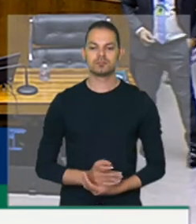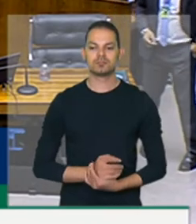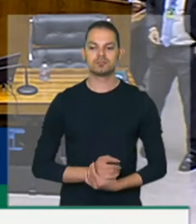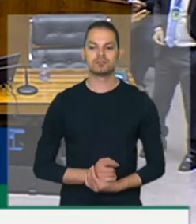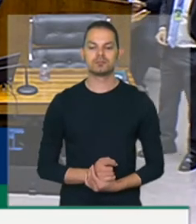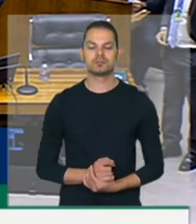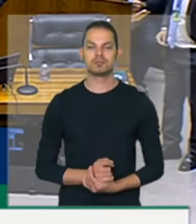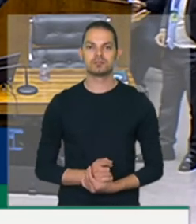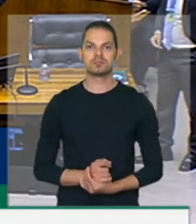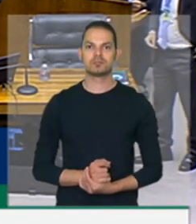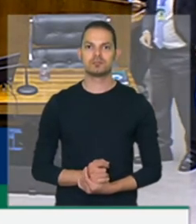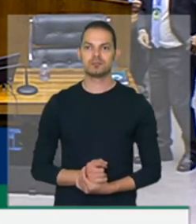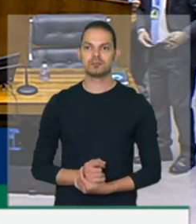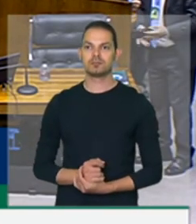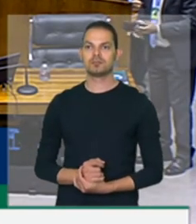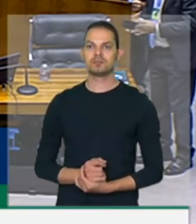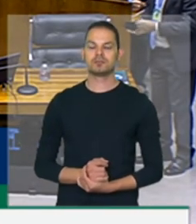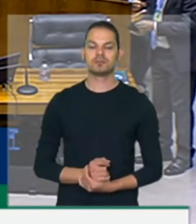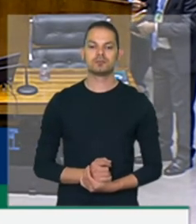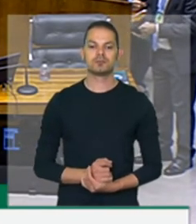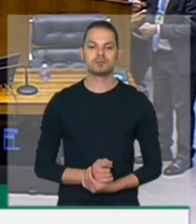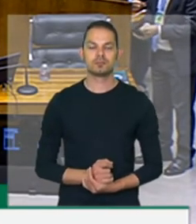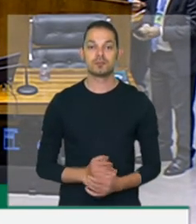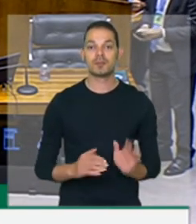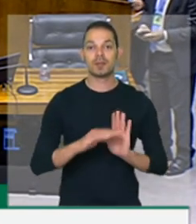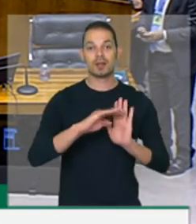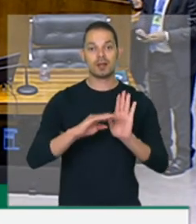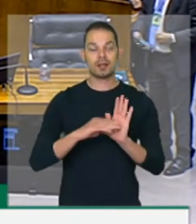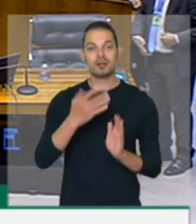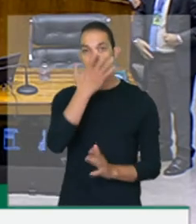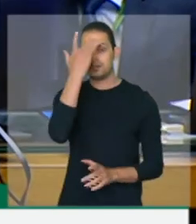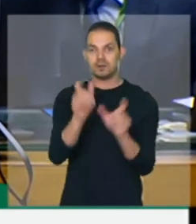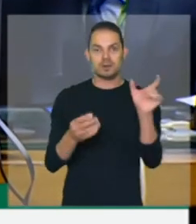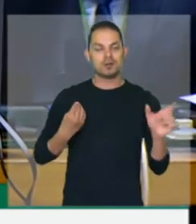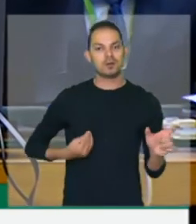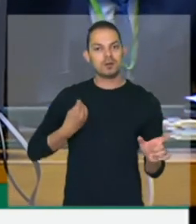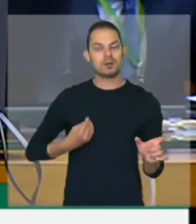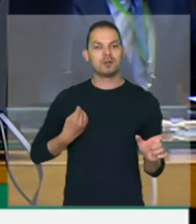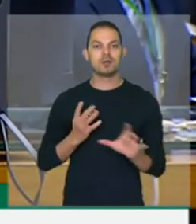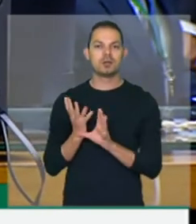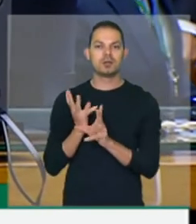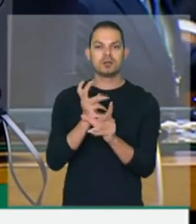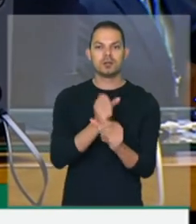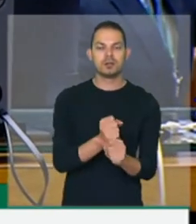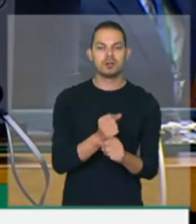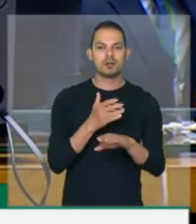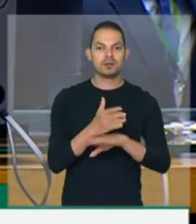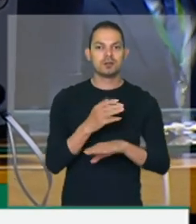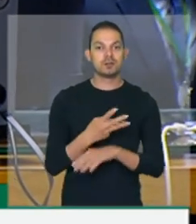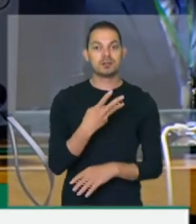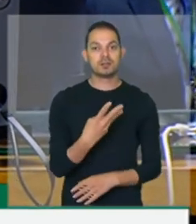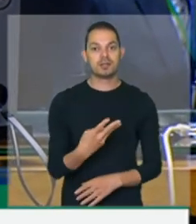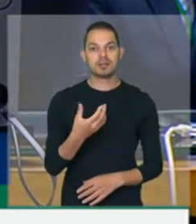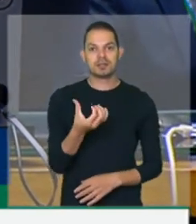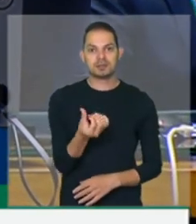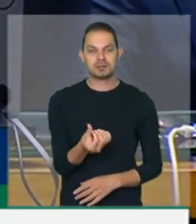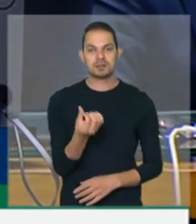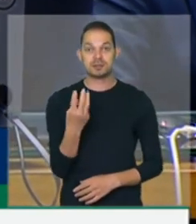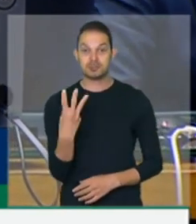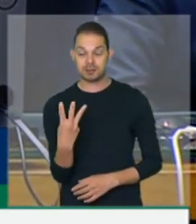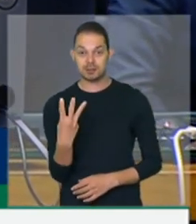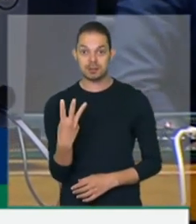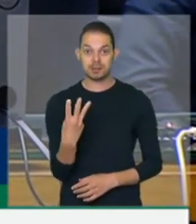presidente Arthur Lira abre a sessão. A lista de presença registra o acesso de